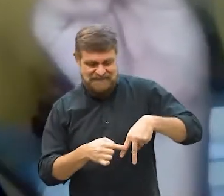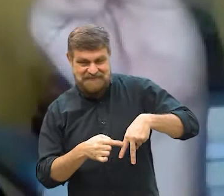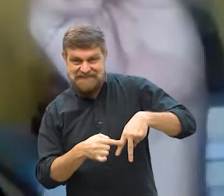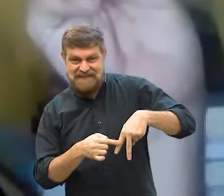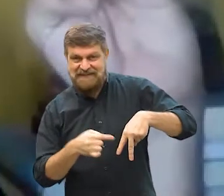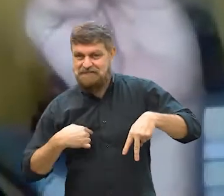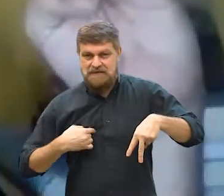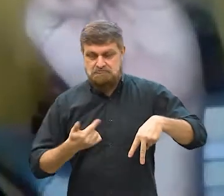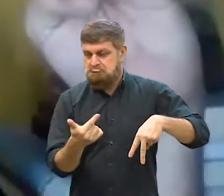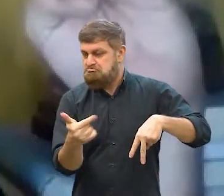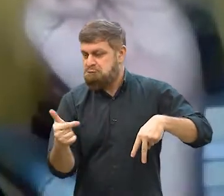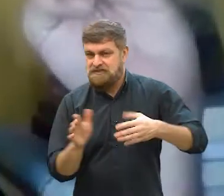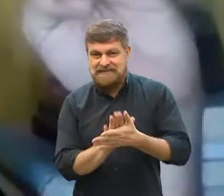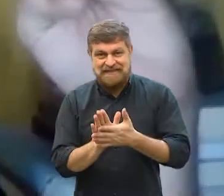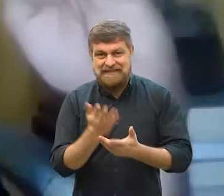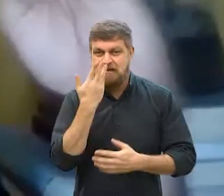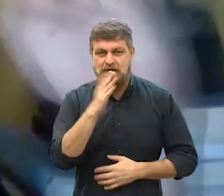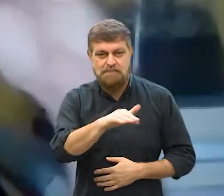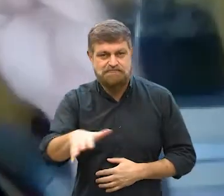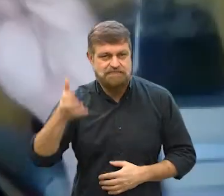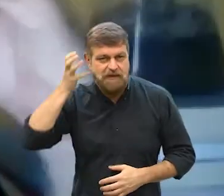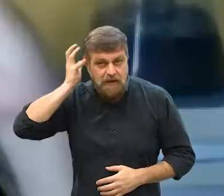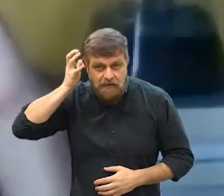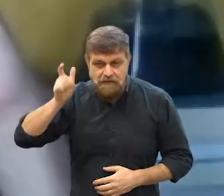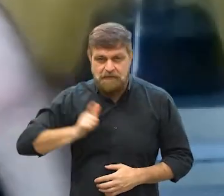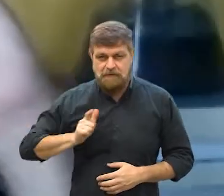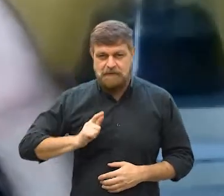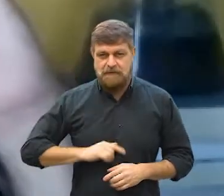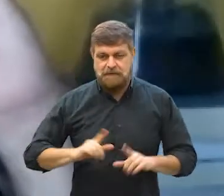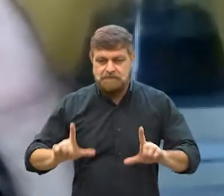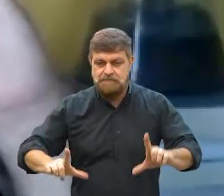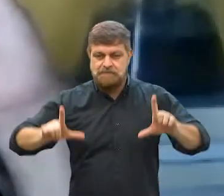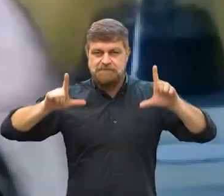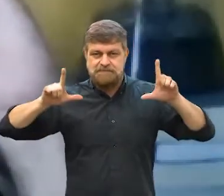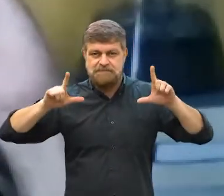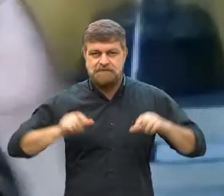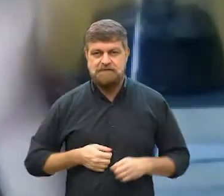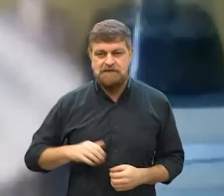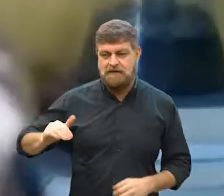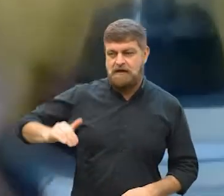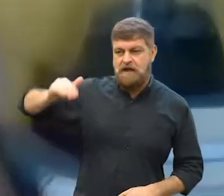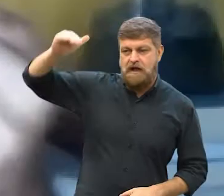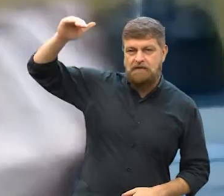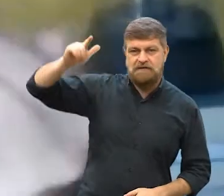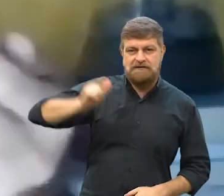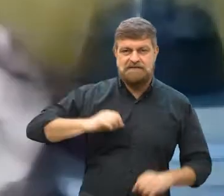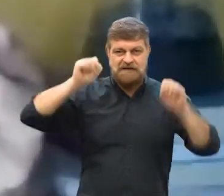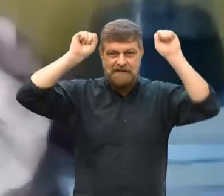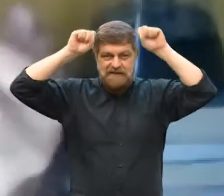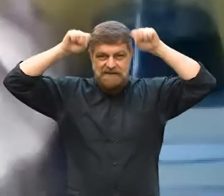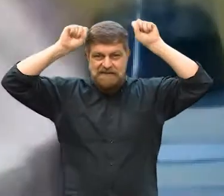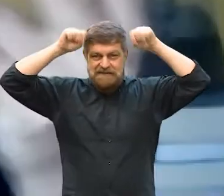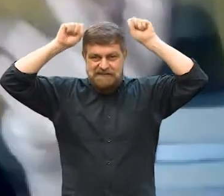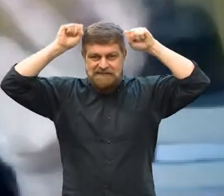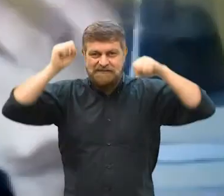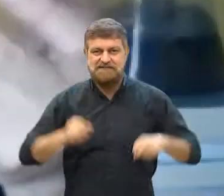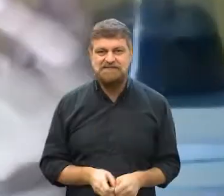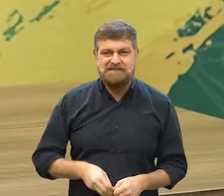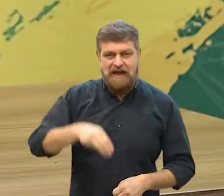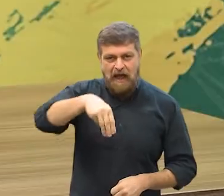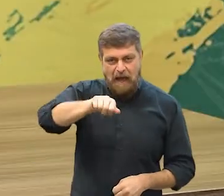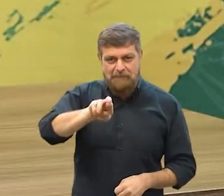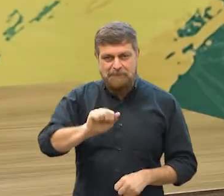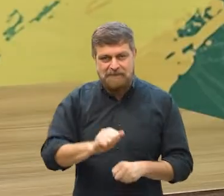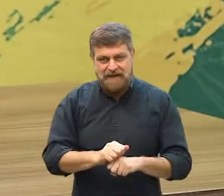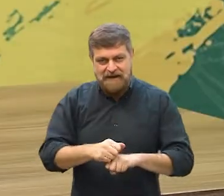não tinha nada para criança Mas naquele tempo rádio Mas quem dominava as paradas de sucesso dos adultos era a Xuxa Mara Maravilha